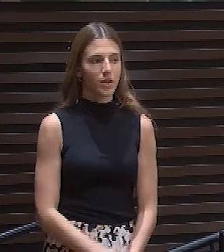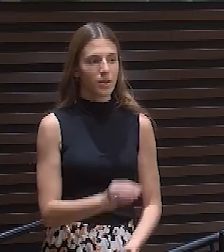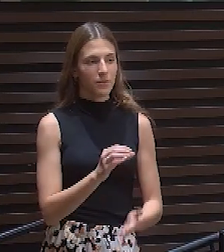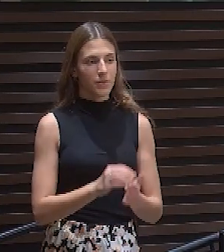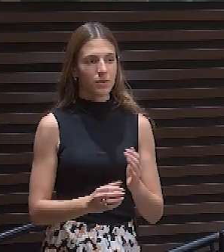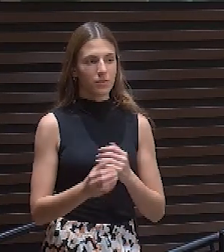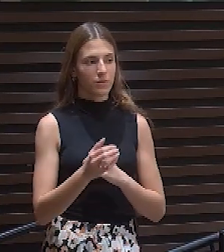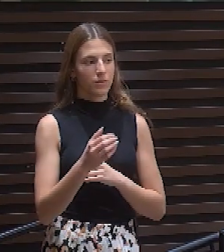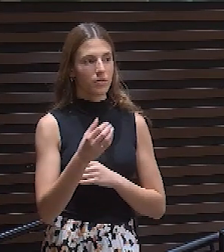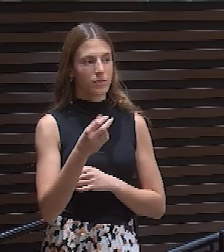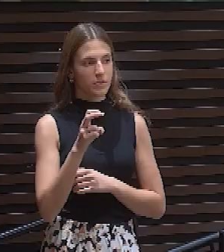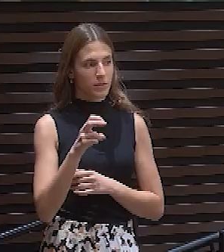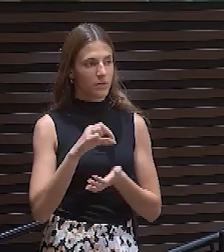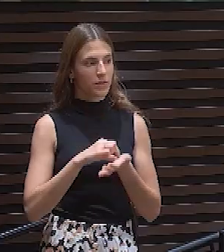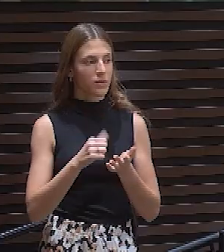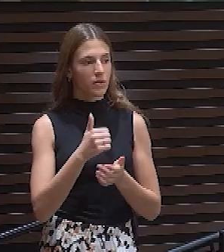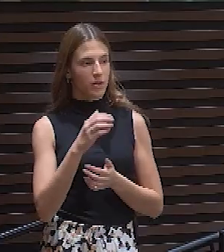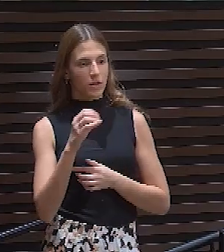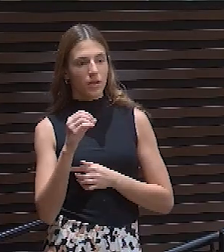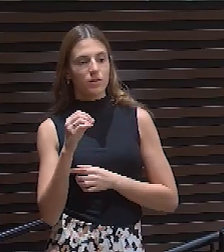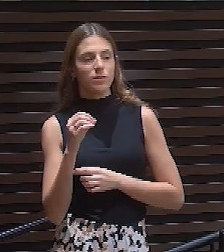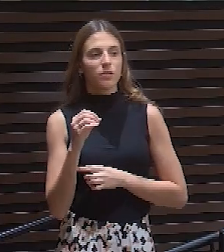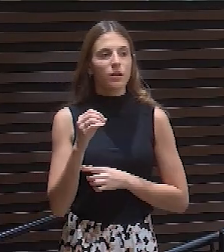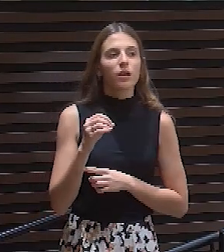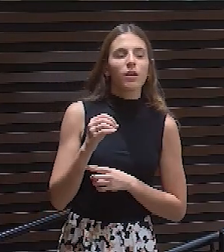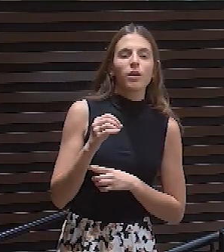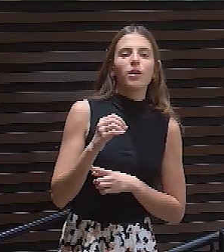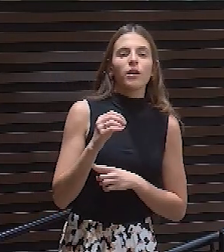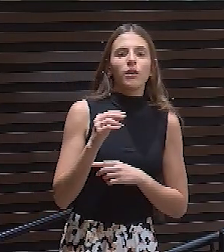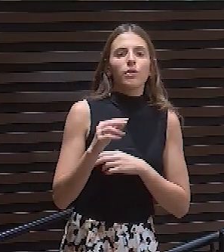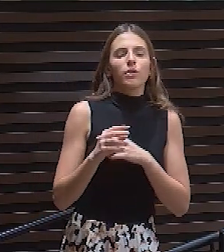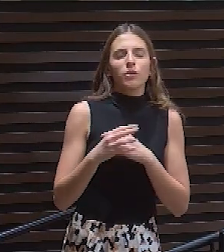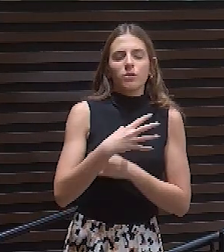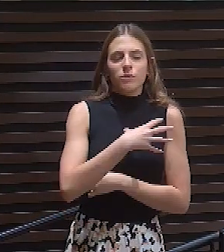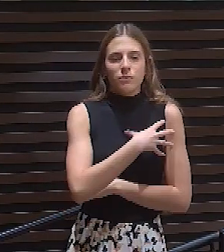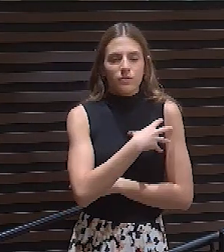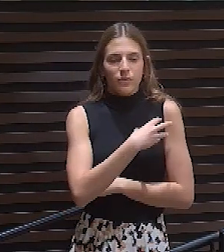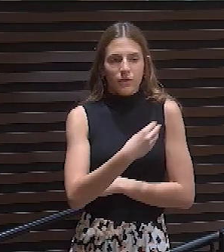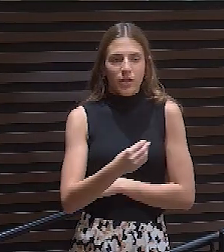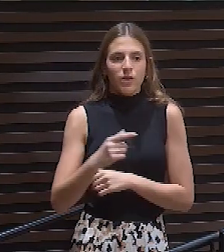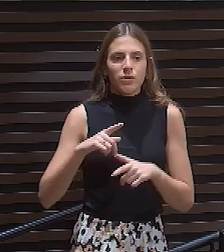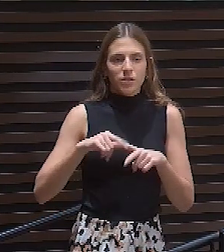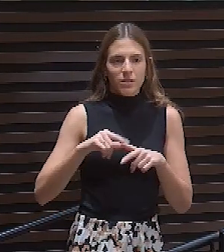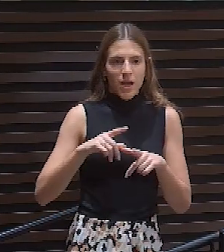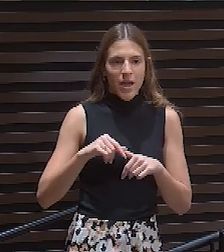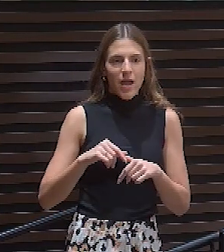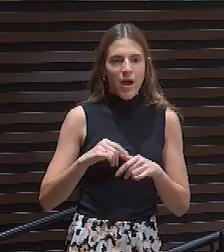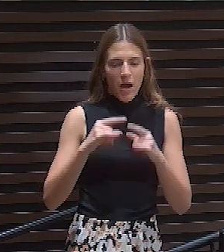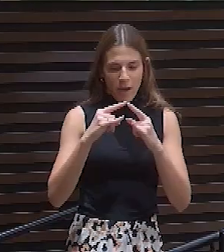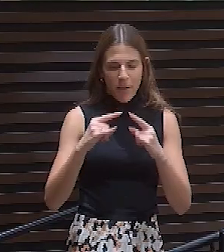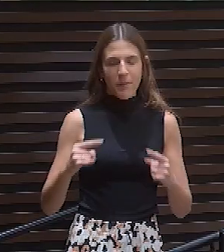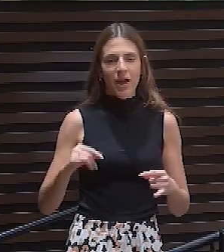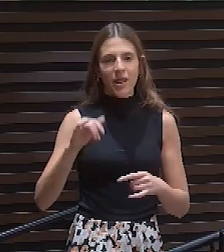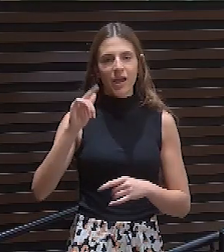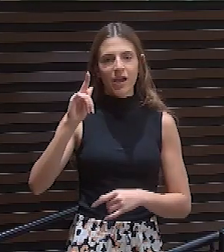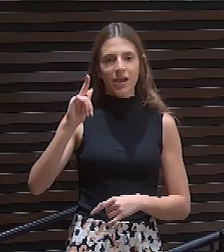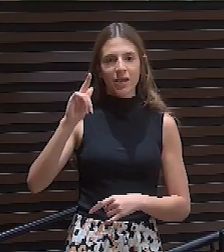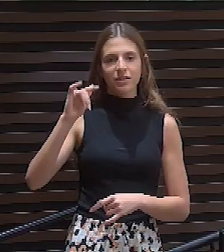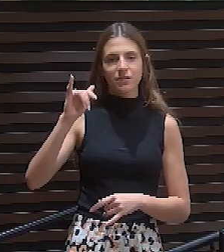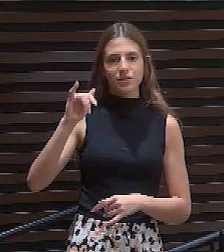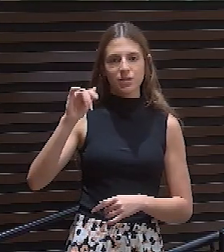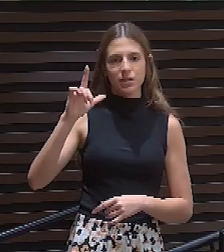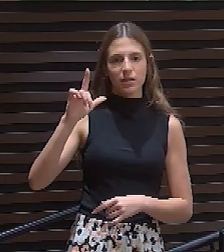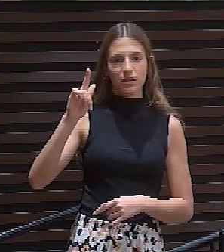5. Estando, pois, os filhos de Israel acampados em Gilgal, celebraram a